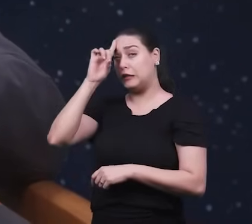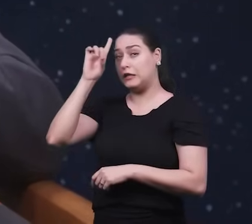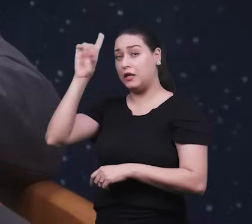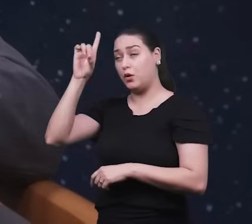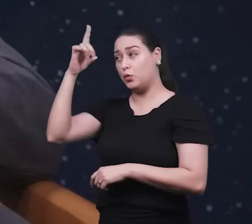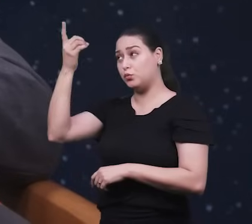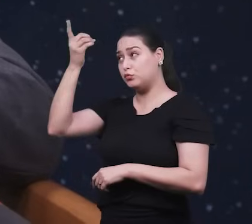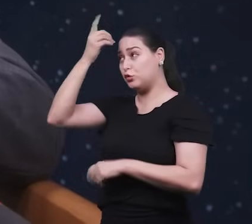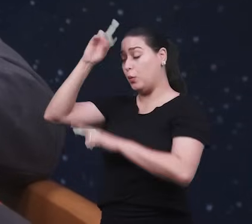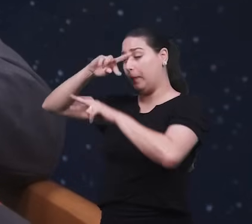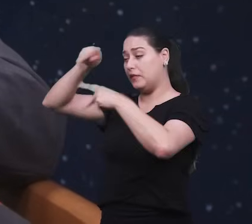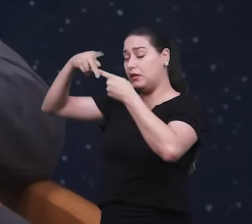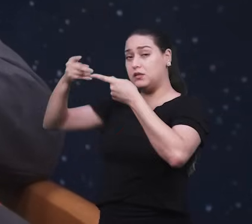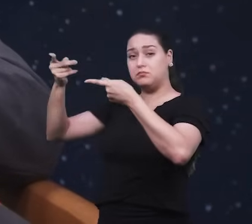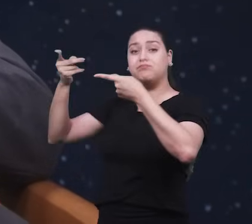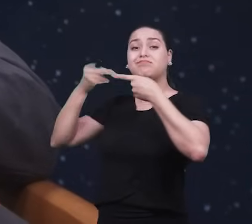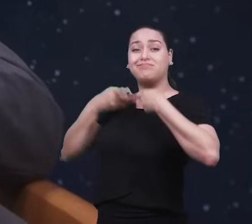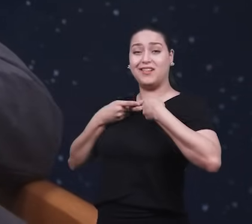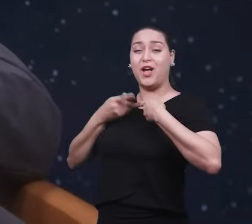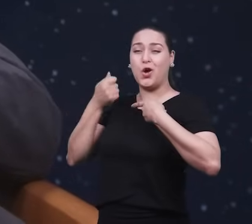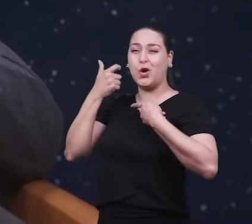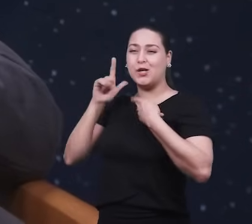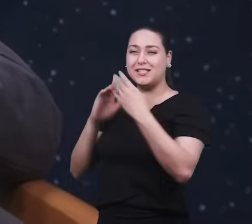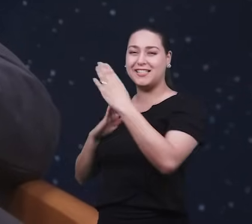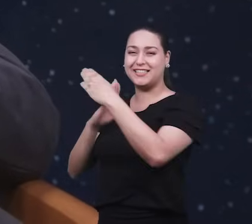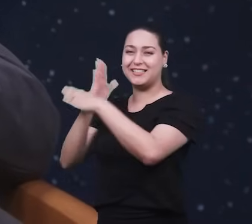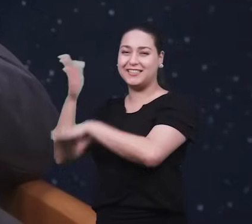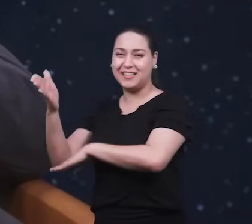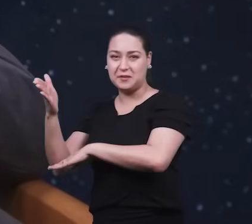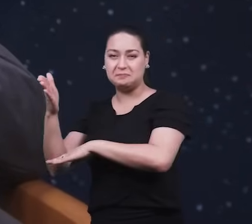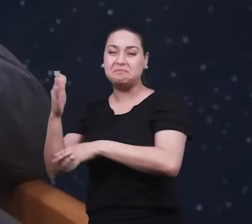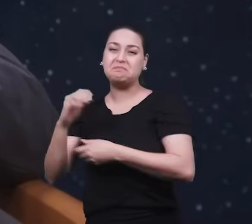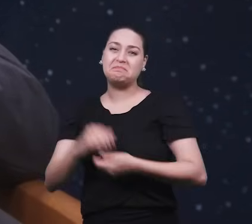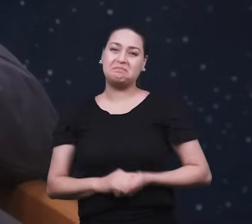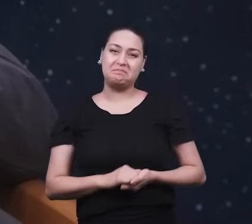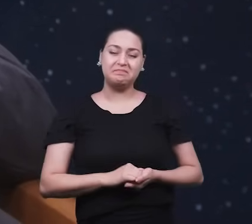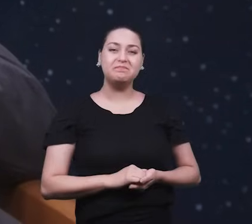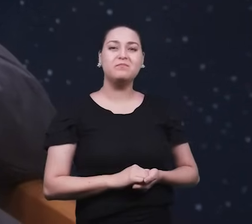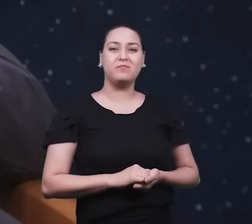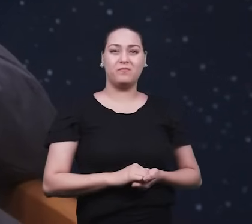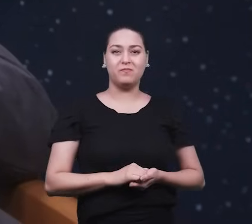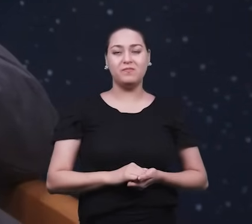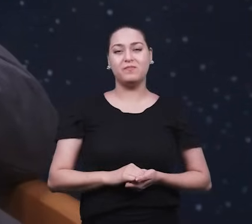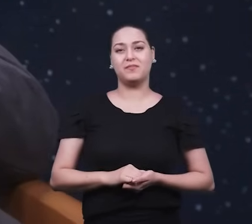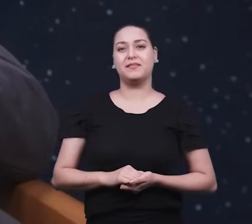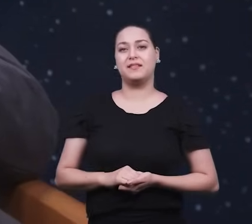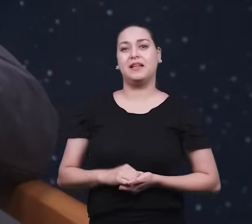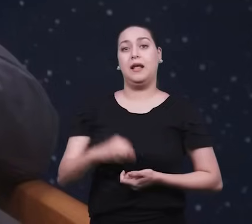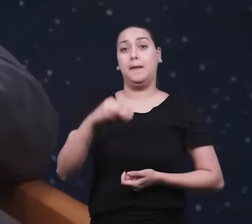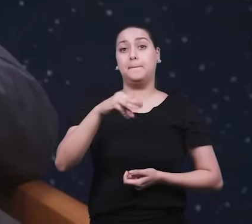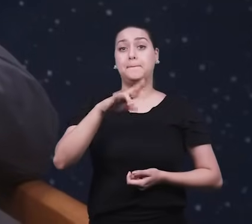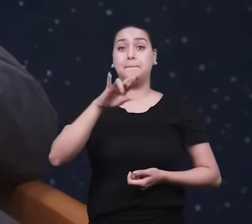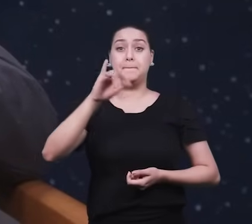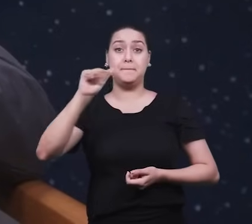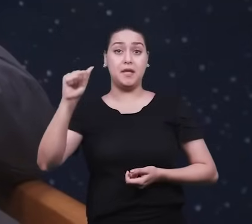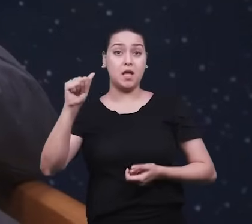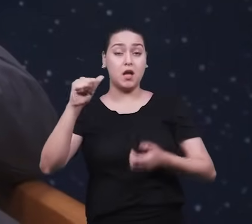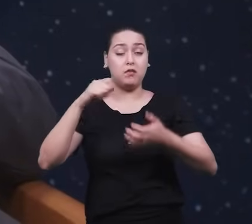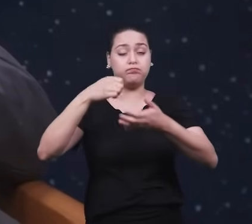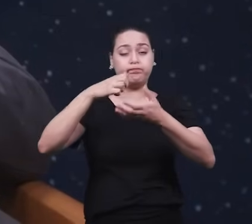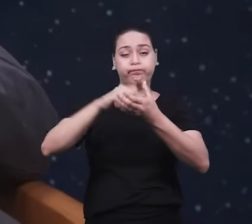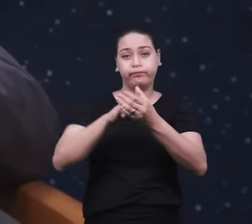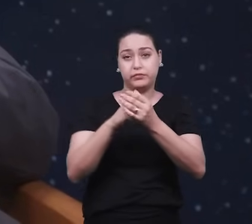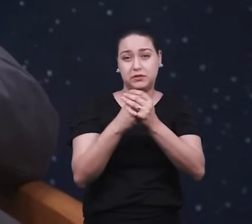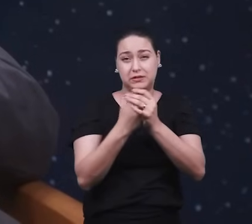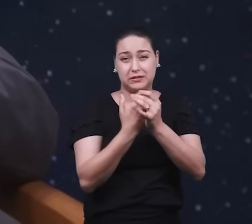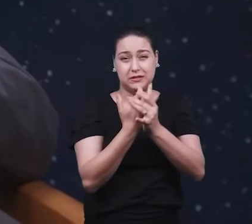Então, quando a gente vê mirra, o pastor Daniel falou, a mirra, ela aponta para o sofrimento, e